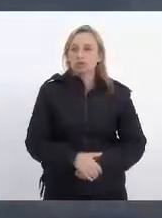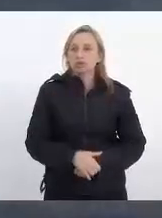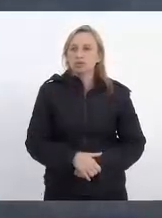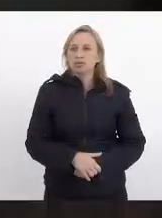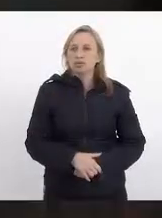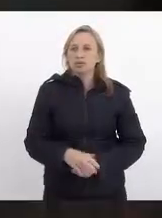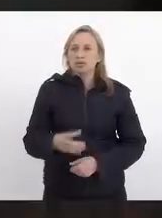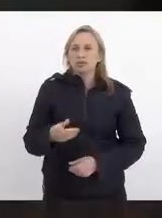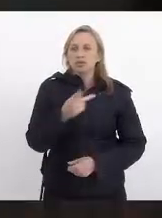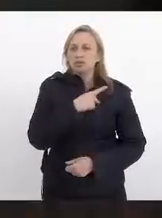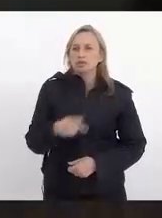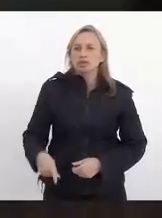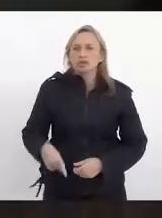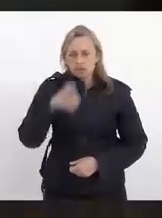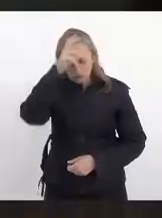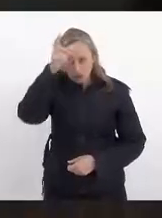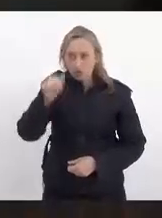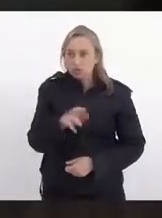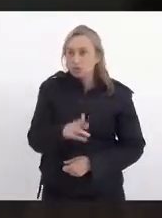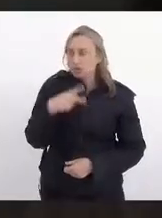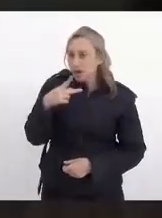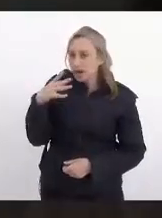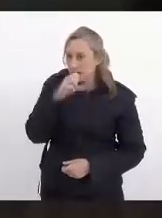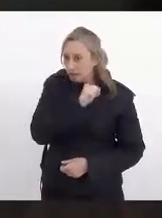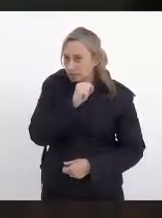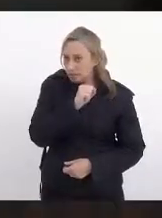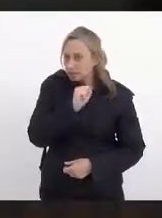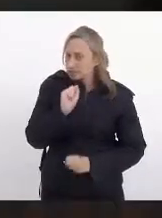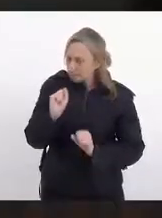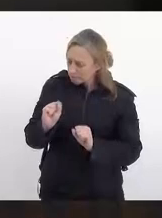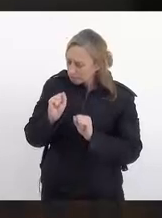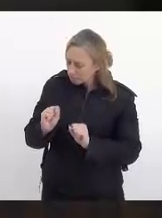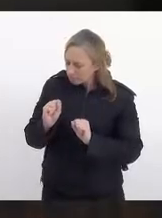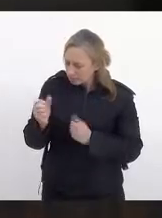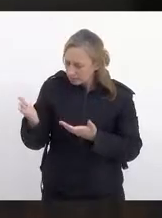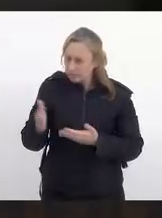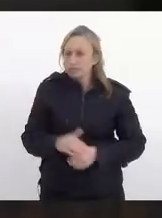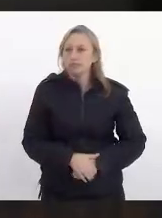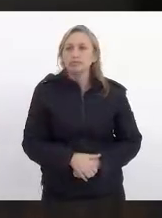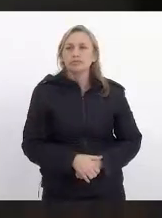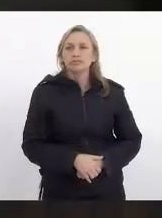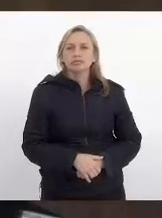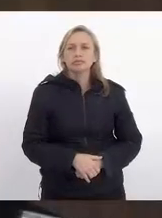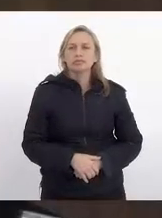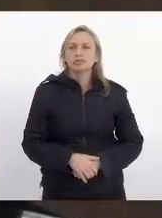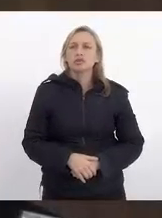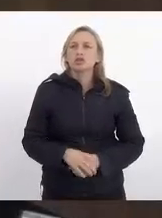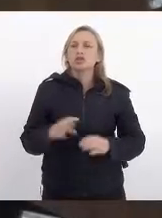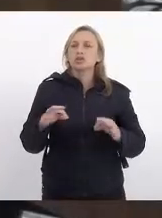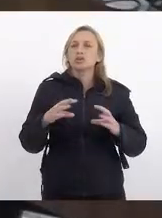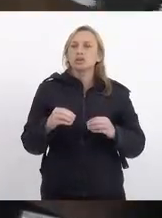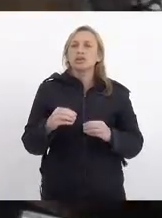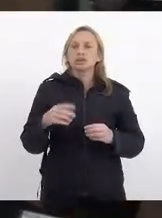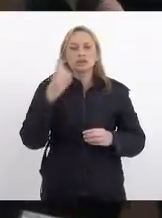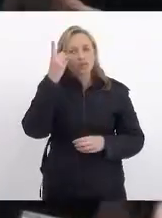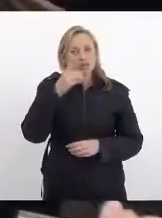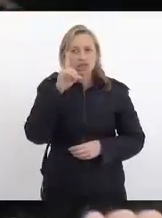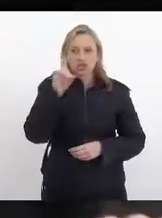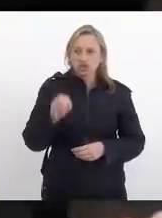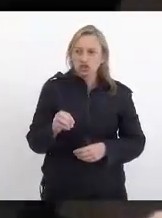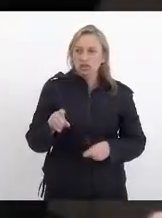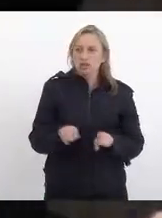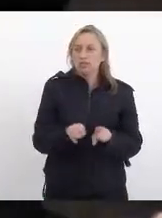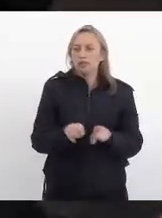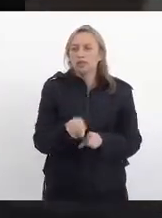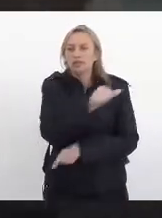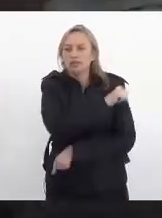Presidente tia Ju me permita rapidamente só para dar mas não deputada Martha Rocha esclarecimento sobre tudo a deputado Marcelo Dino